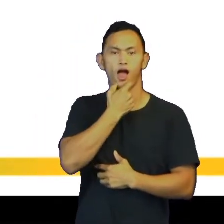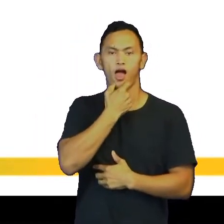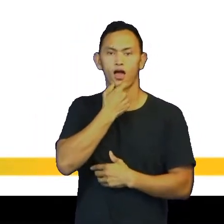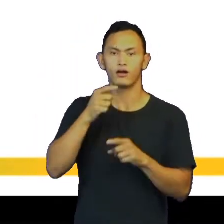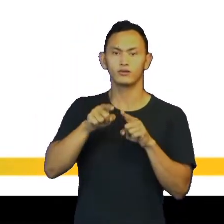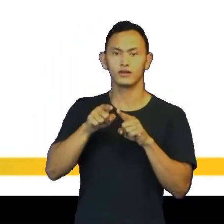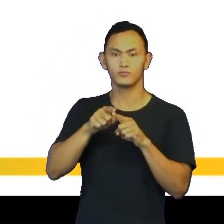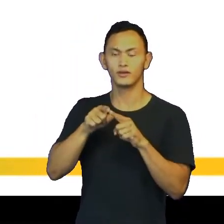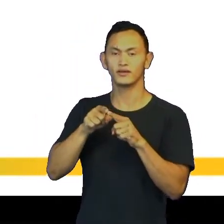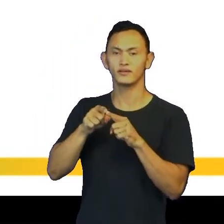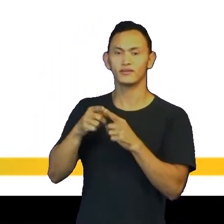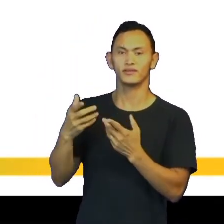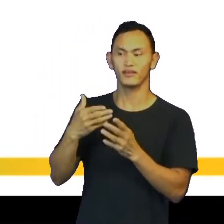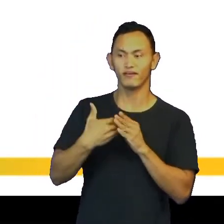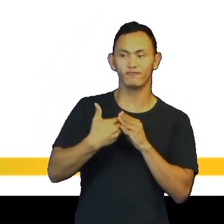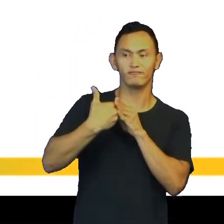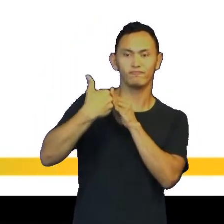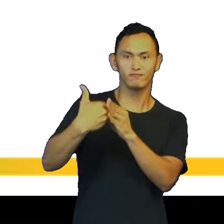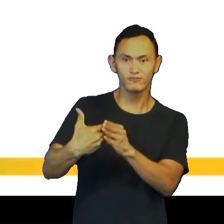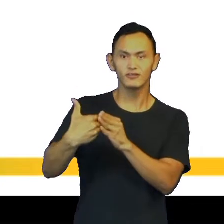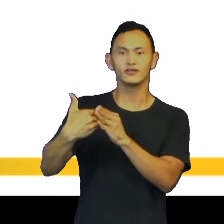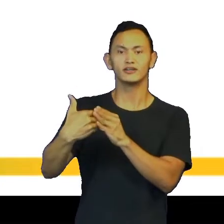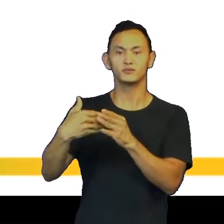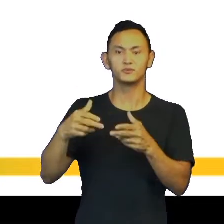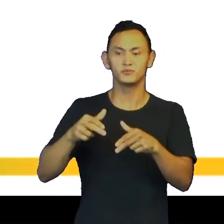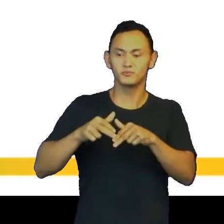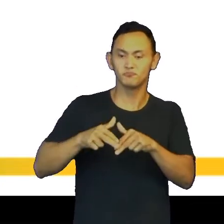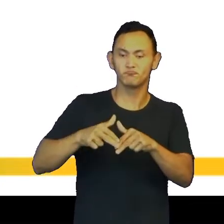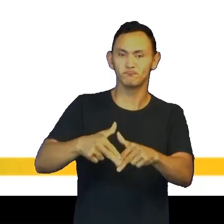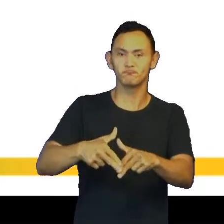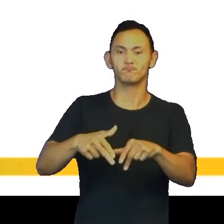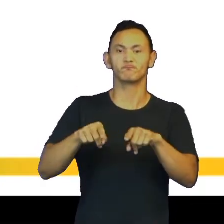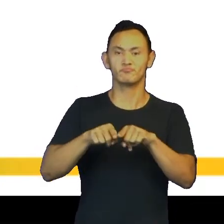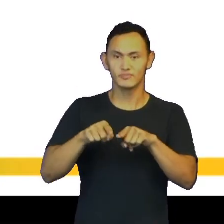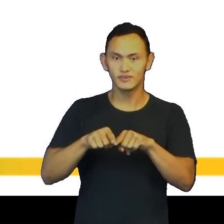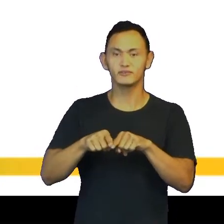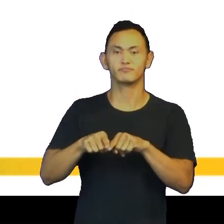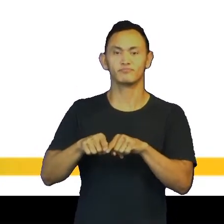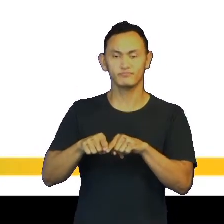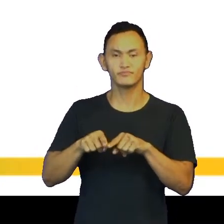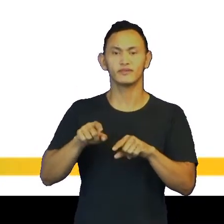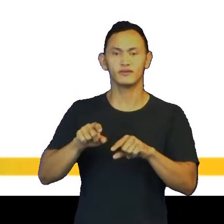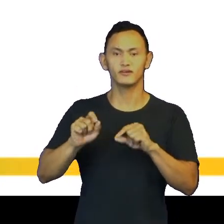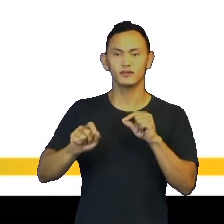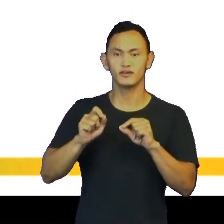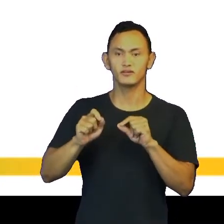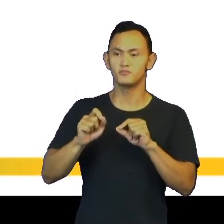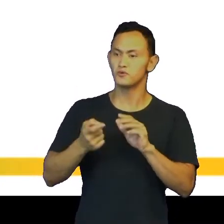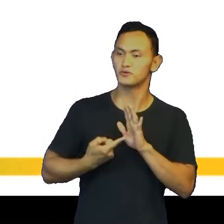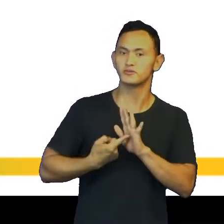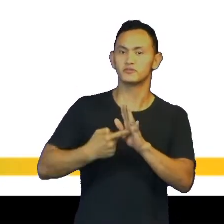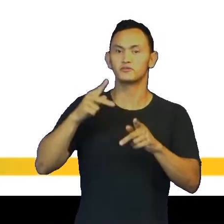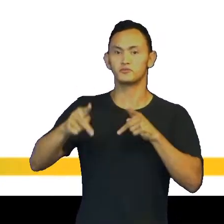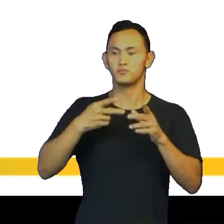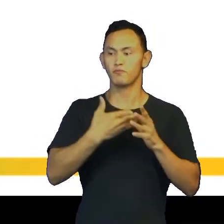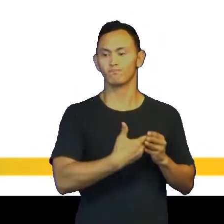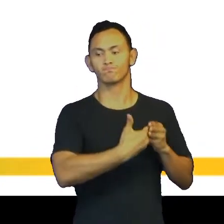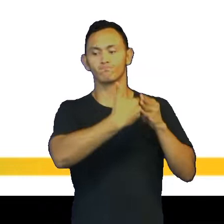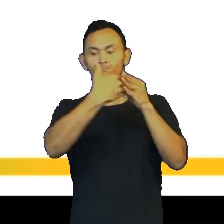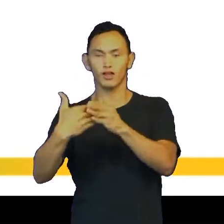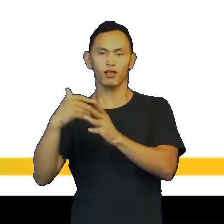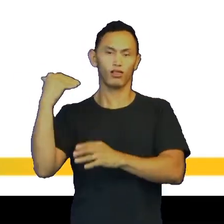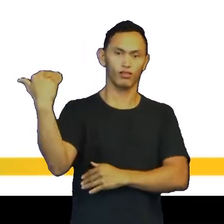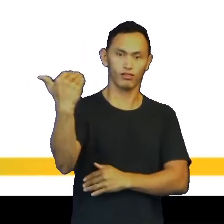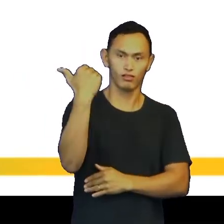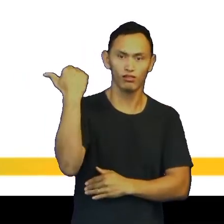os nativos nas costas, como se eles estivessem levando, ascendendo esses povos aí para um lugar superior.